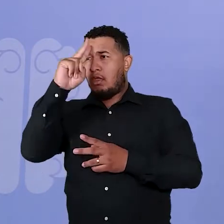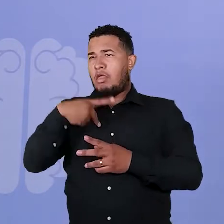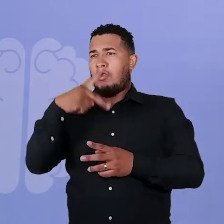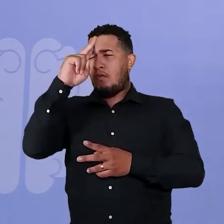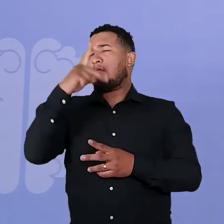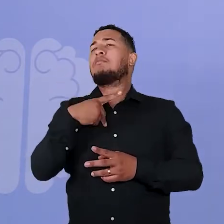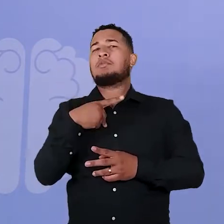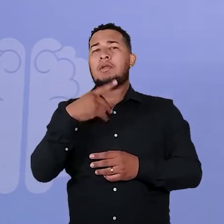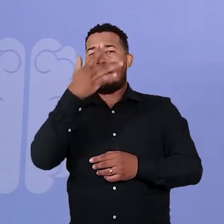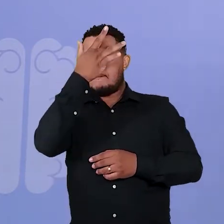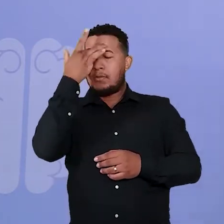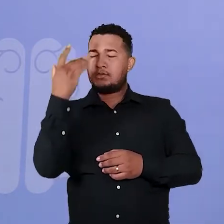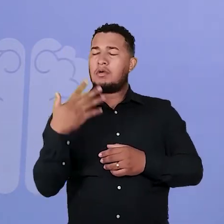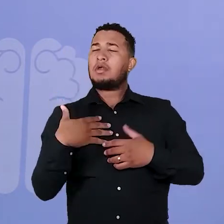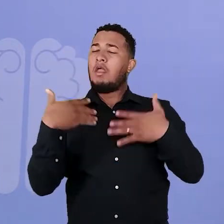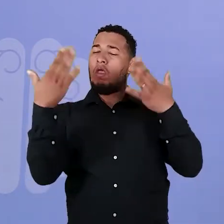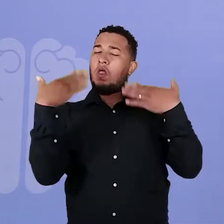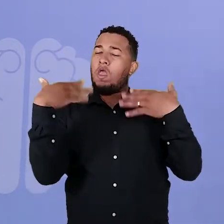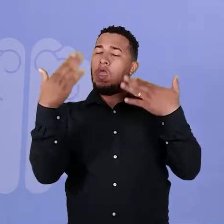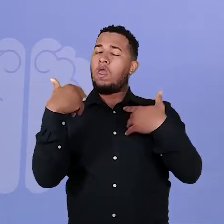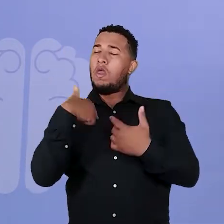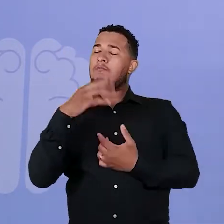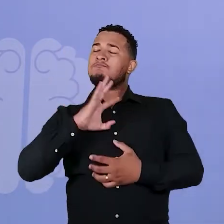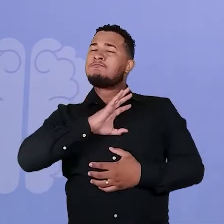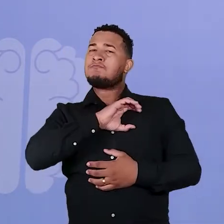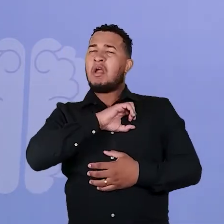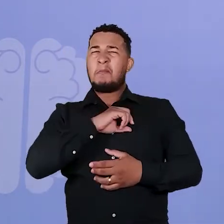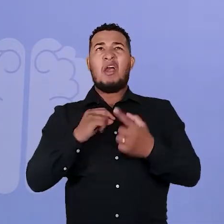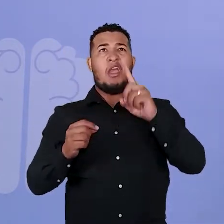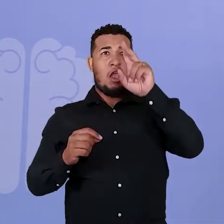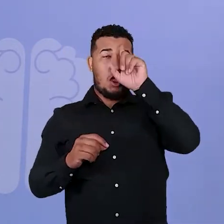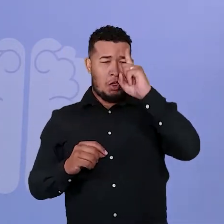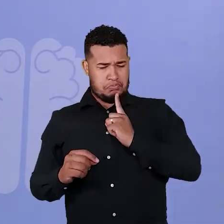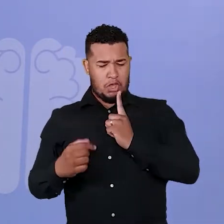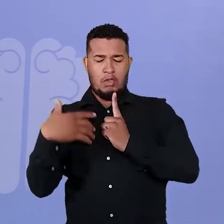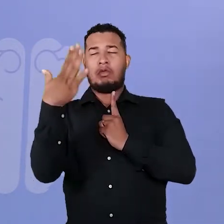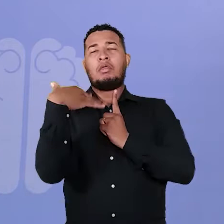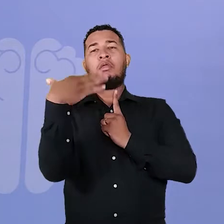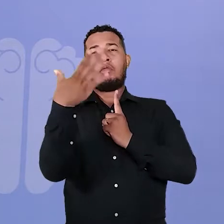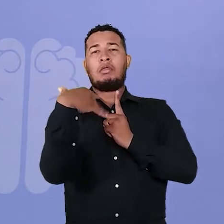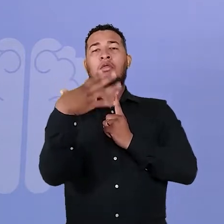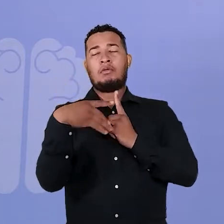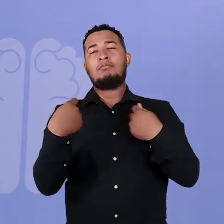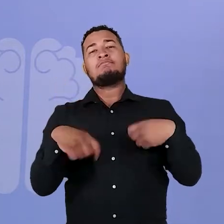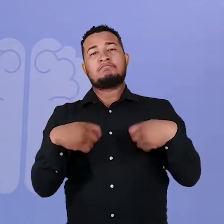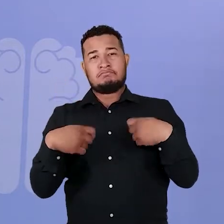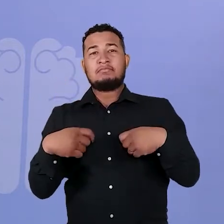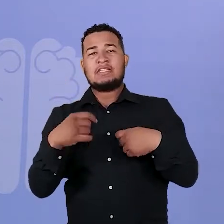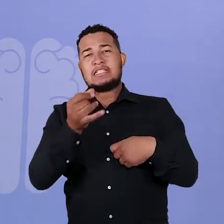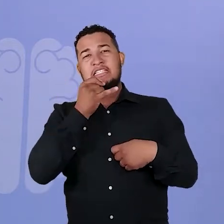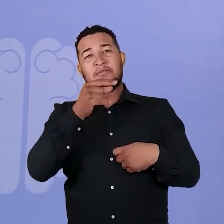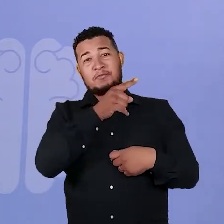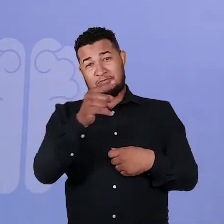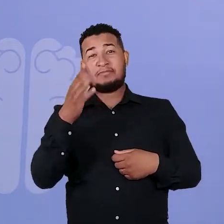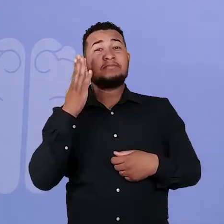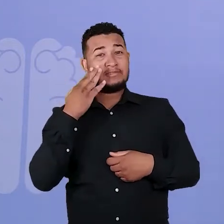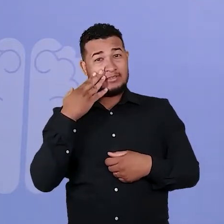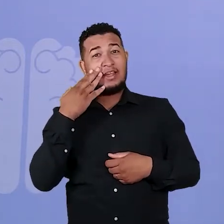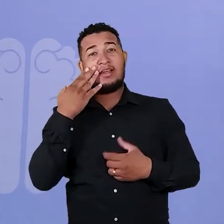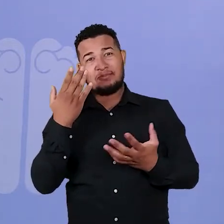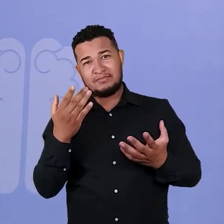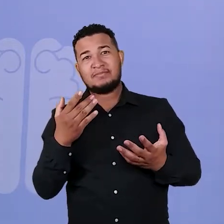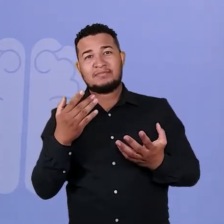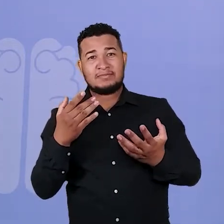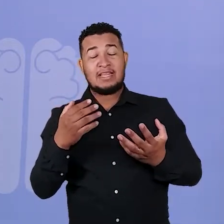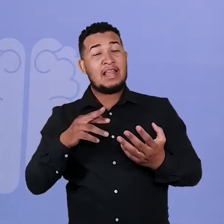do egoísmo, de uma pessoa que ama demais a si mesma. E essa também, como vocês já